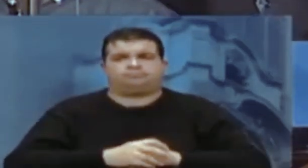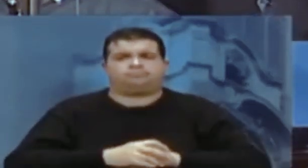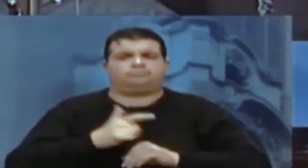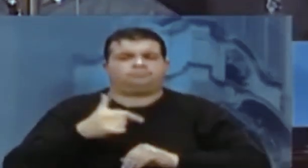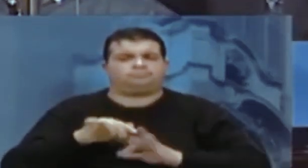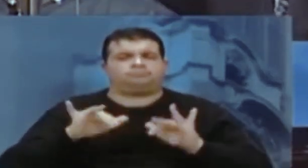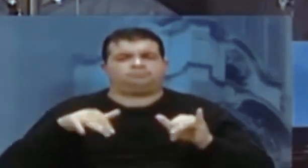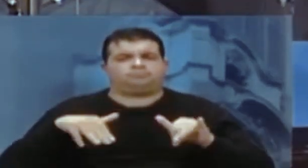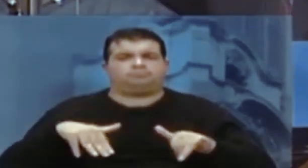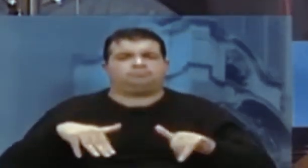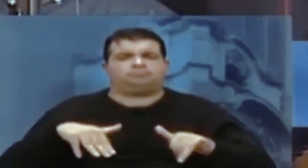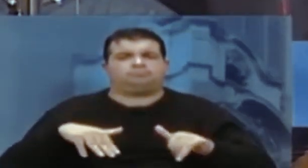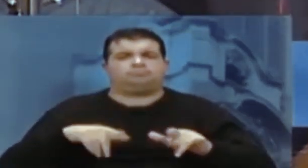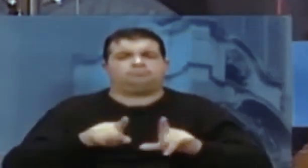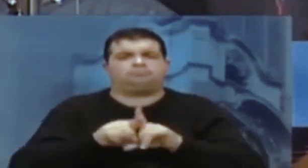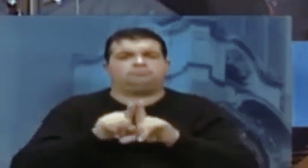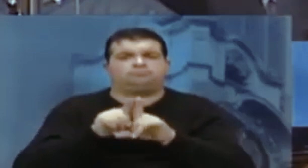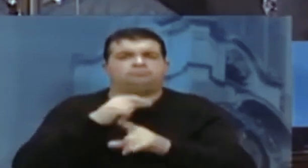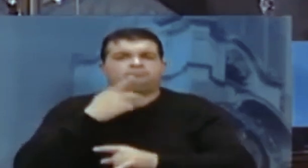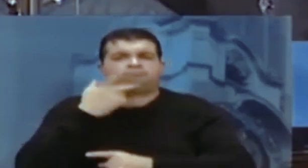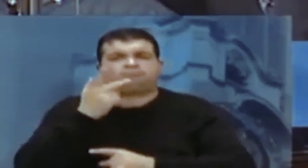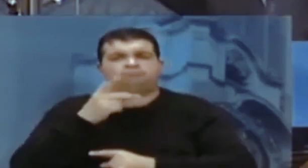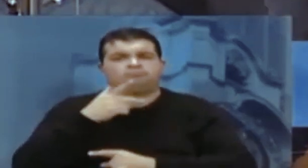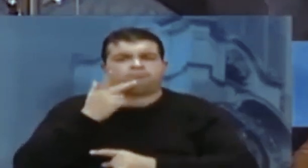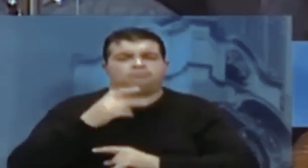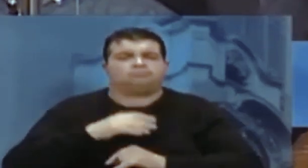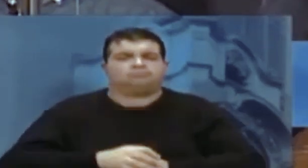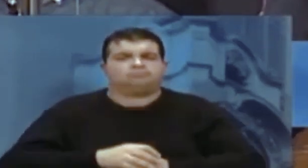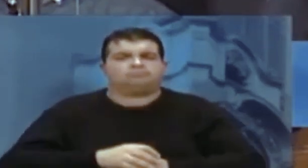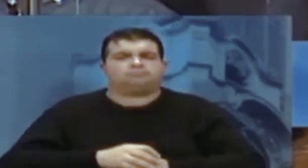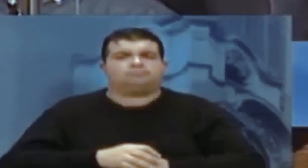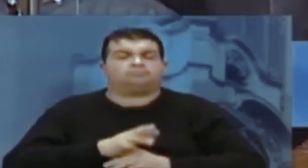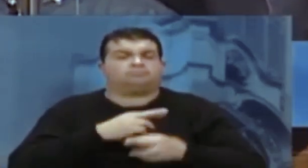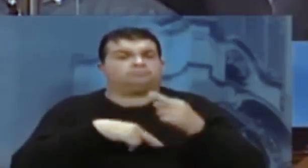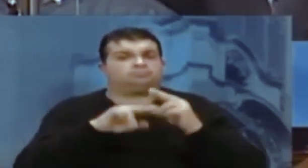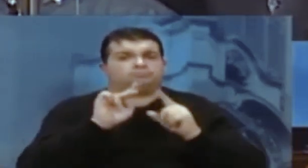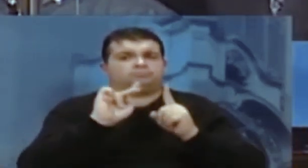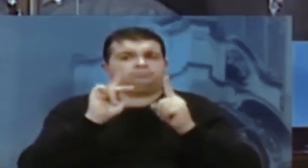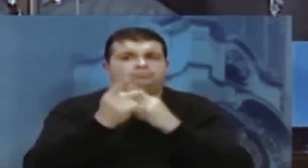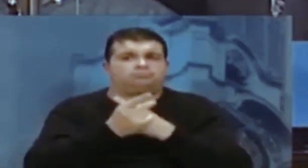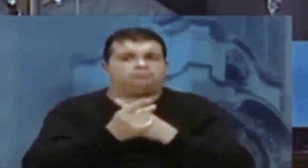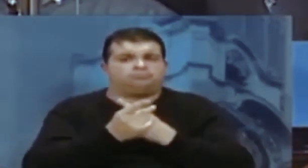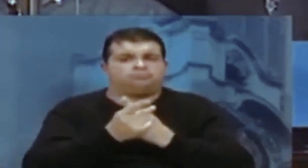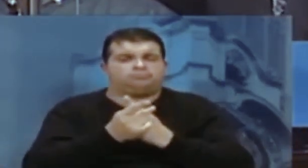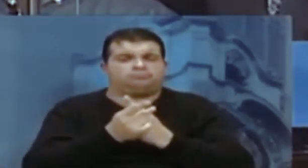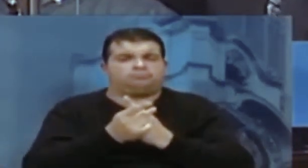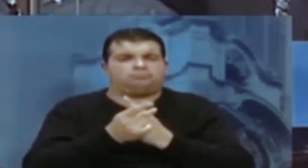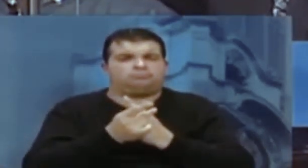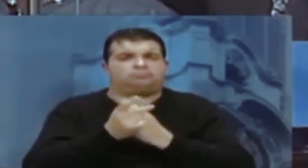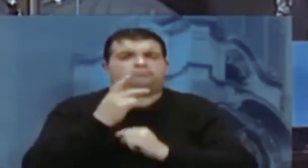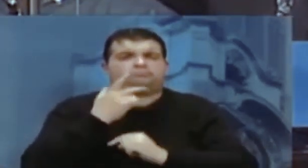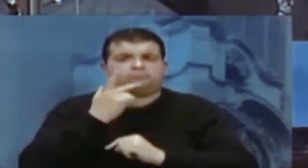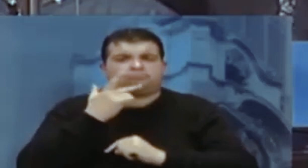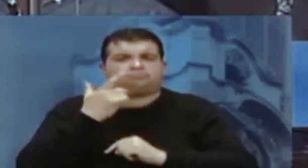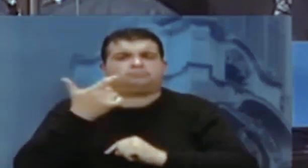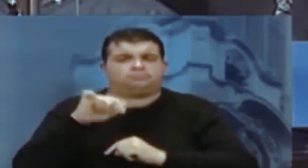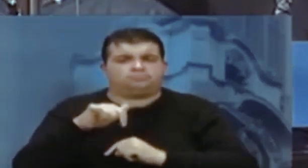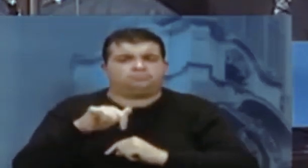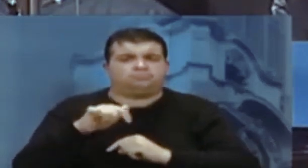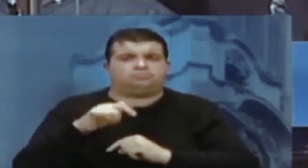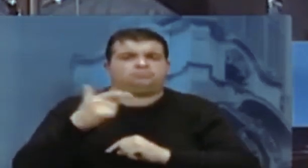fim, venho aqui dizer que a reforma da Previdência, e insisto nessa